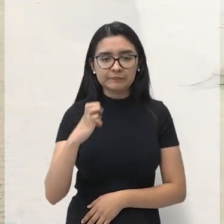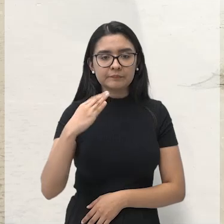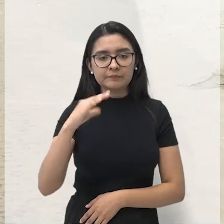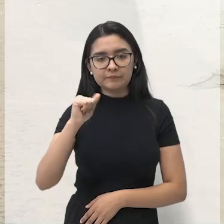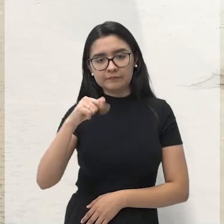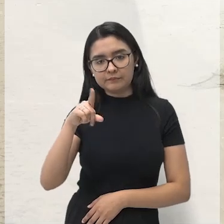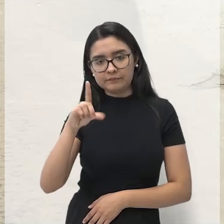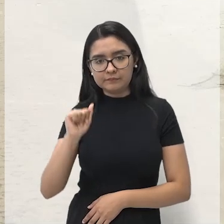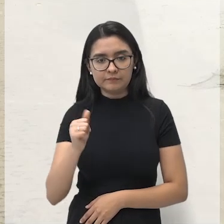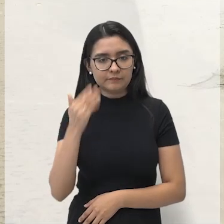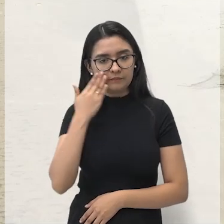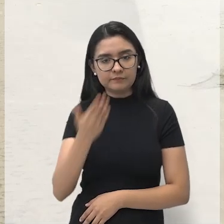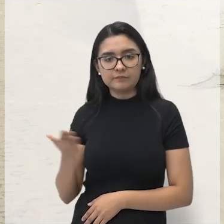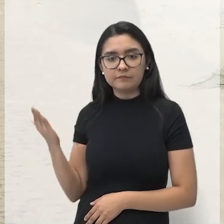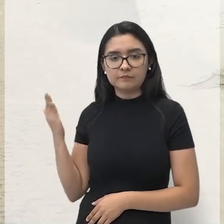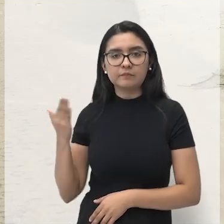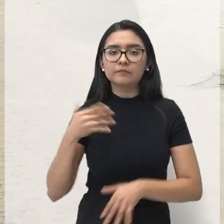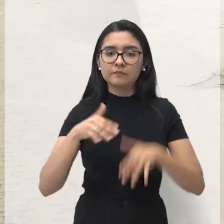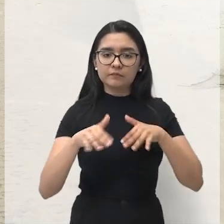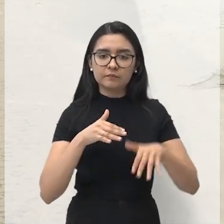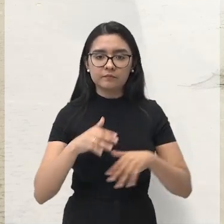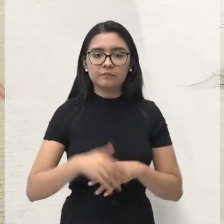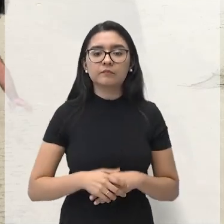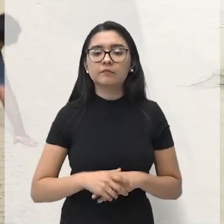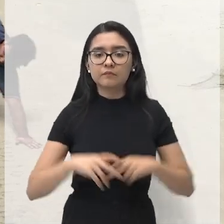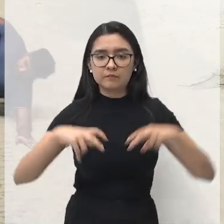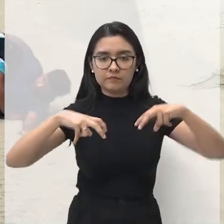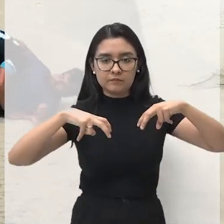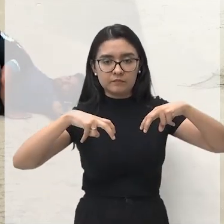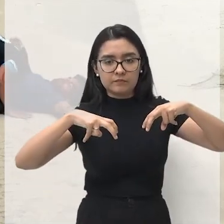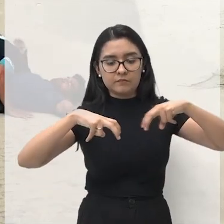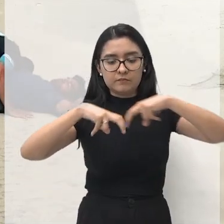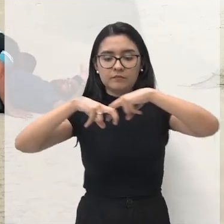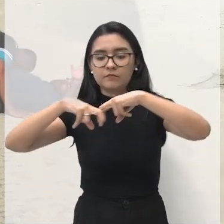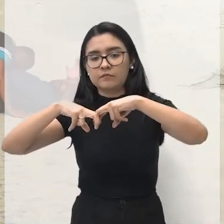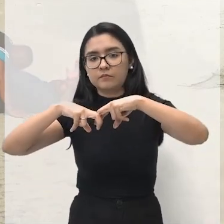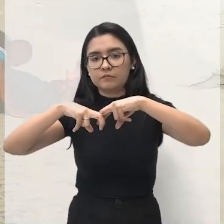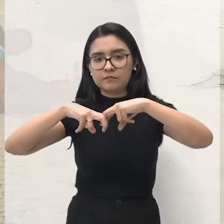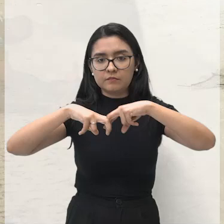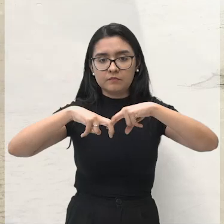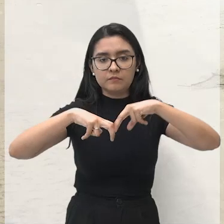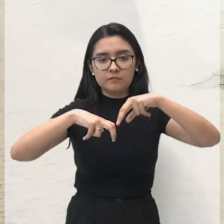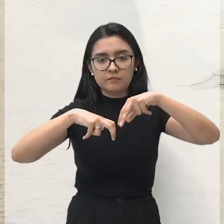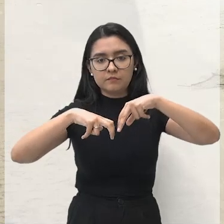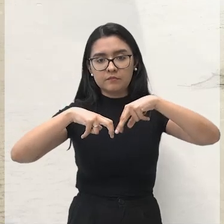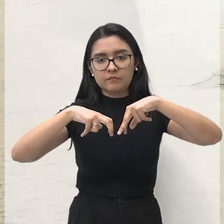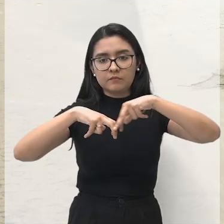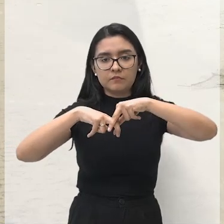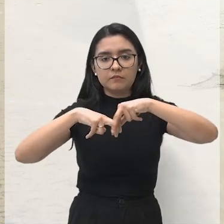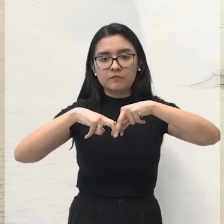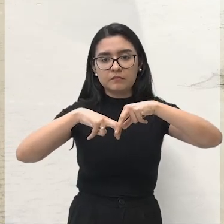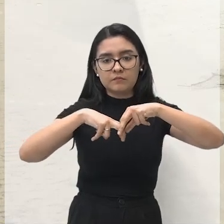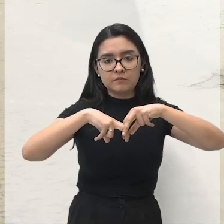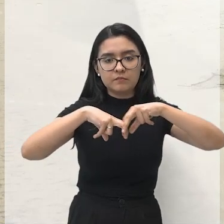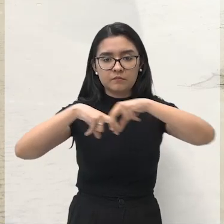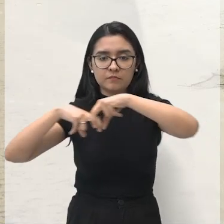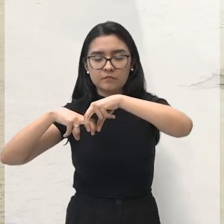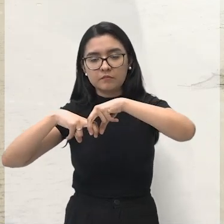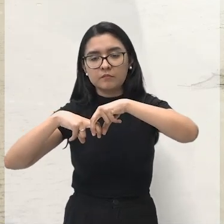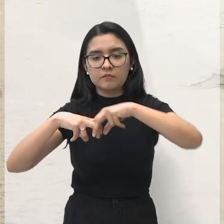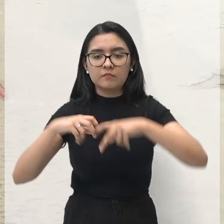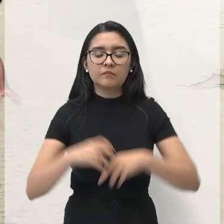como é esse movimento. O lutador ele vai agarrar as pernas do adversário e vai empurrar o seu